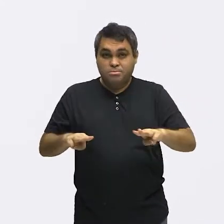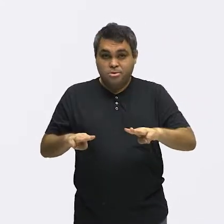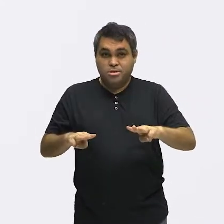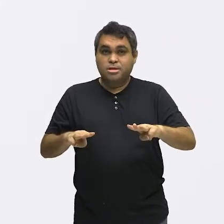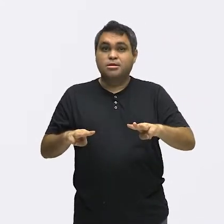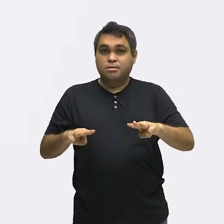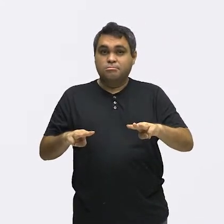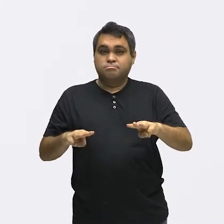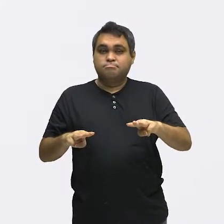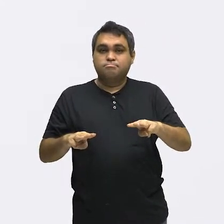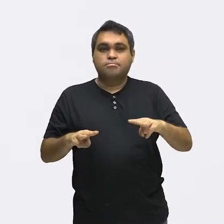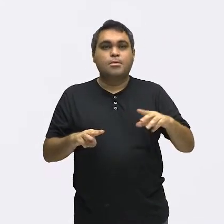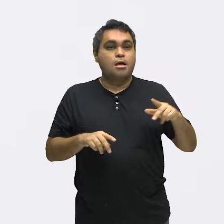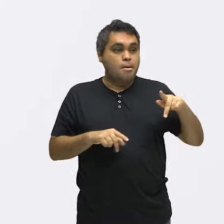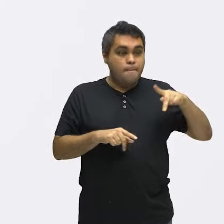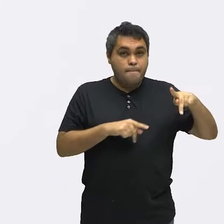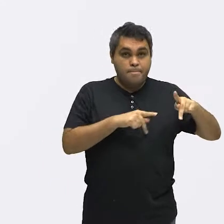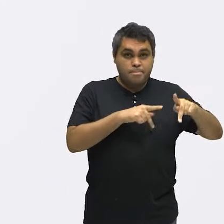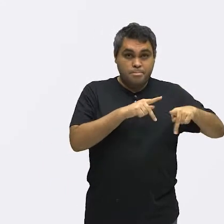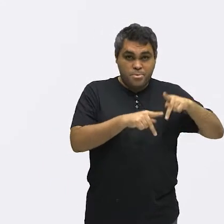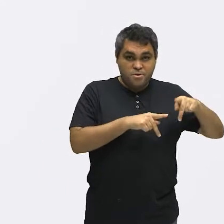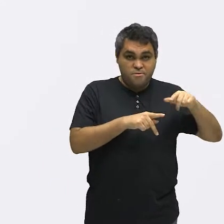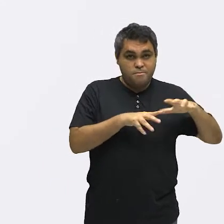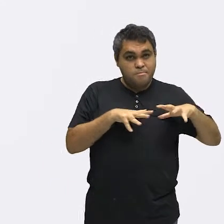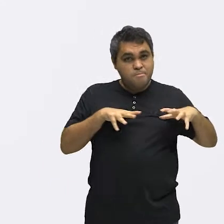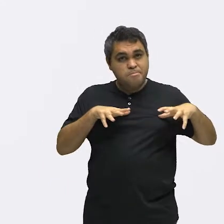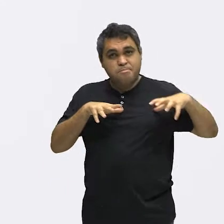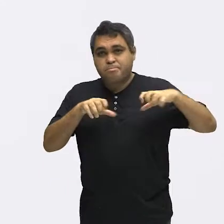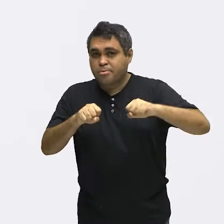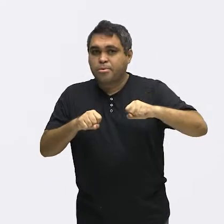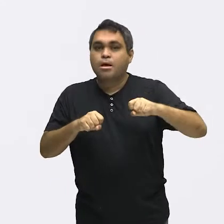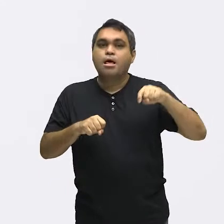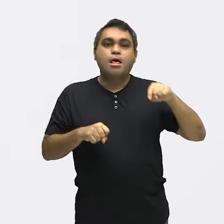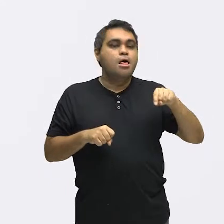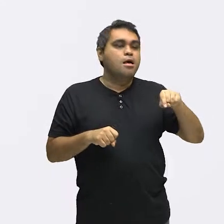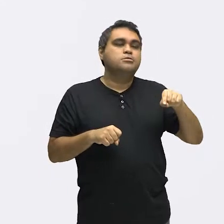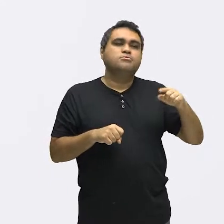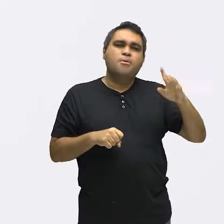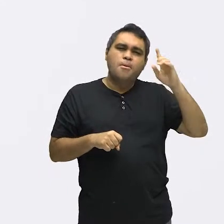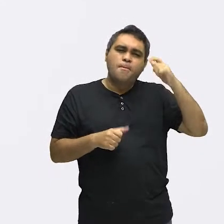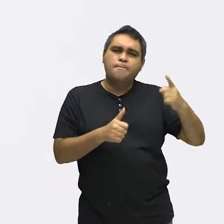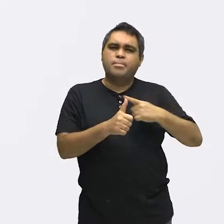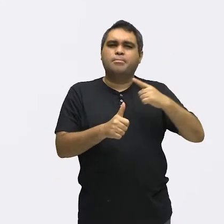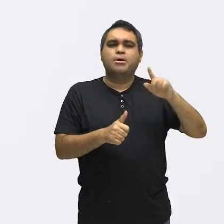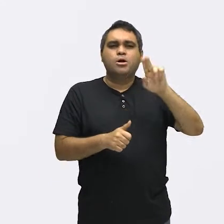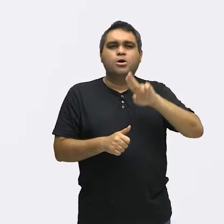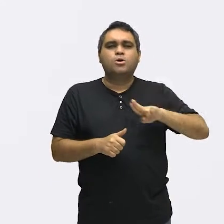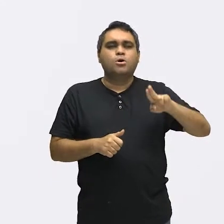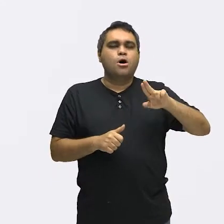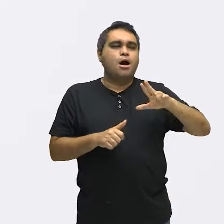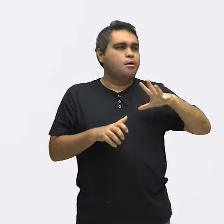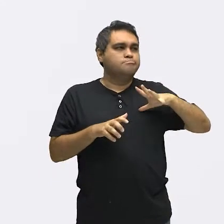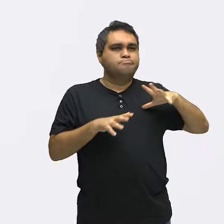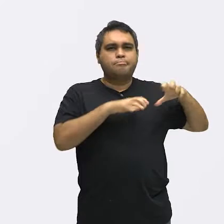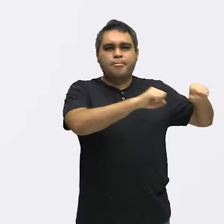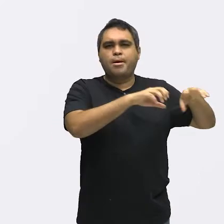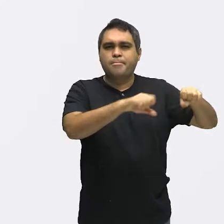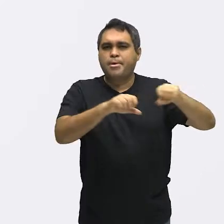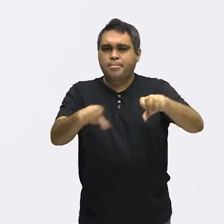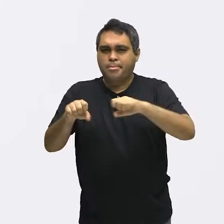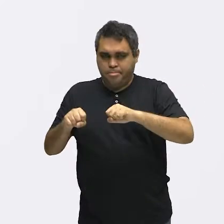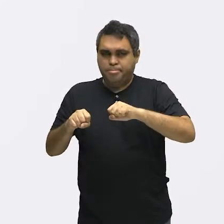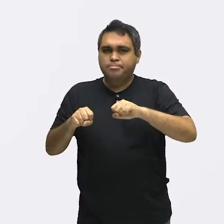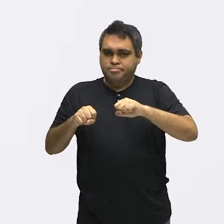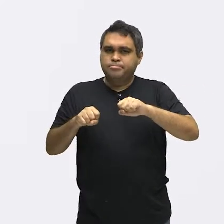que o Império Persa foi o primeiro a conquistar todo o território da Antiguidade Oriental e a Mesopotâmia se